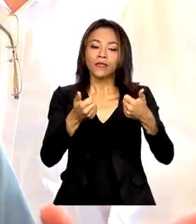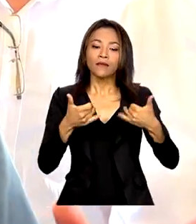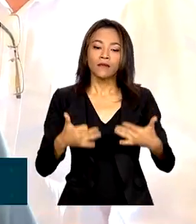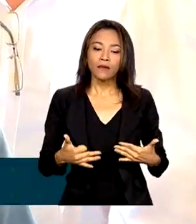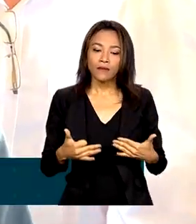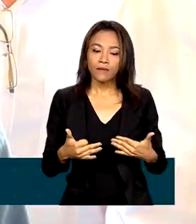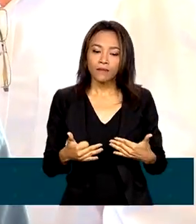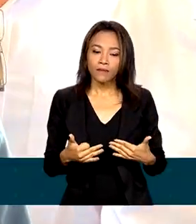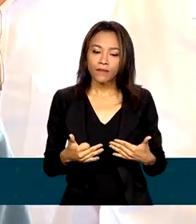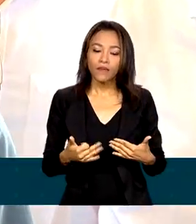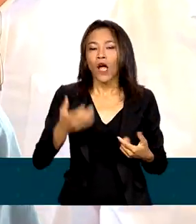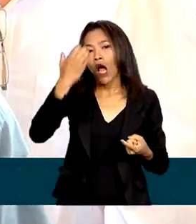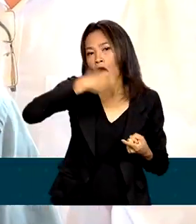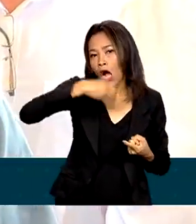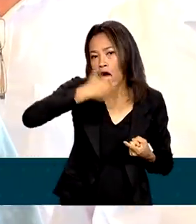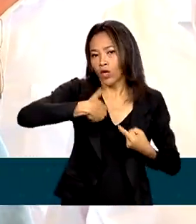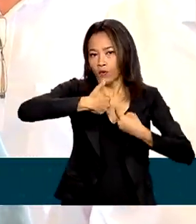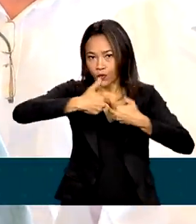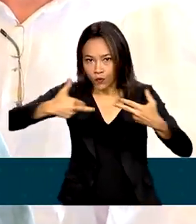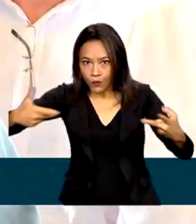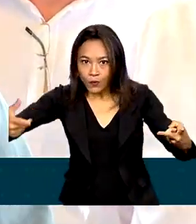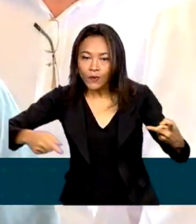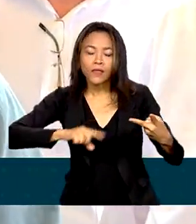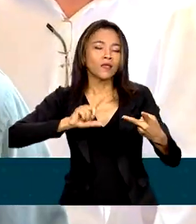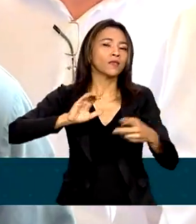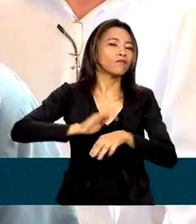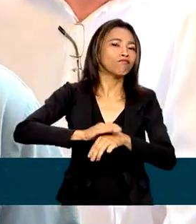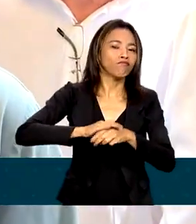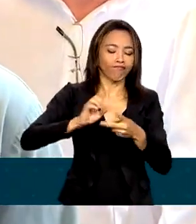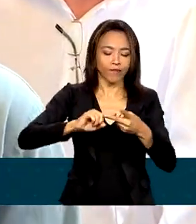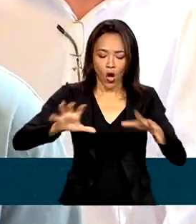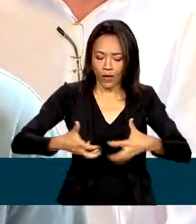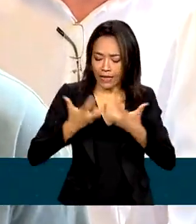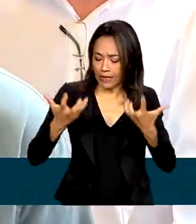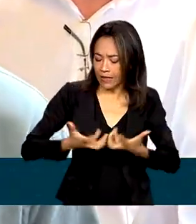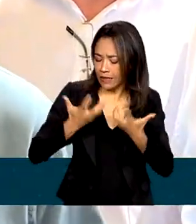frutas, produção de hortaliças, legumes.